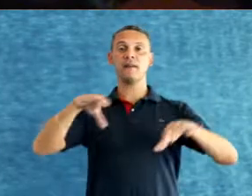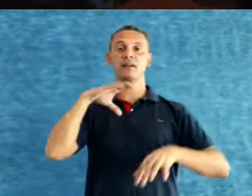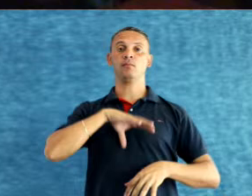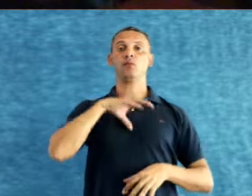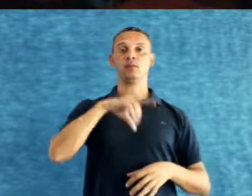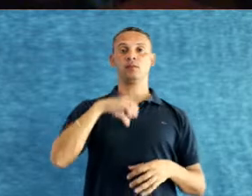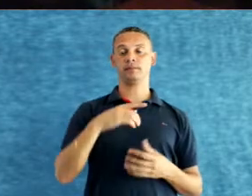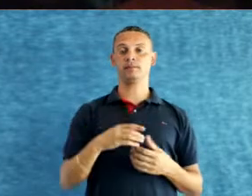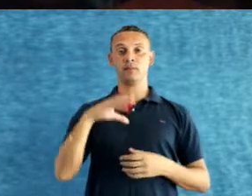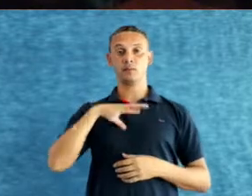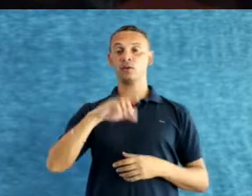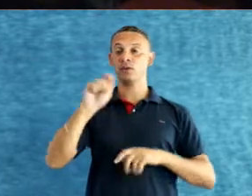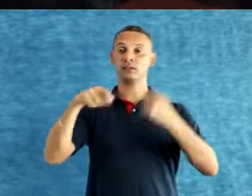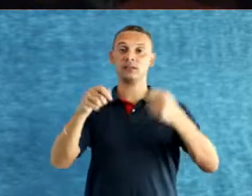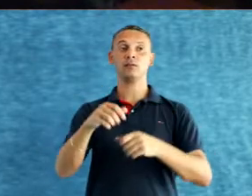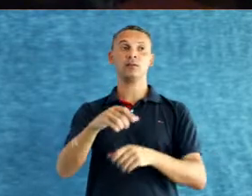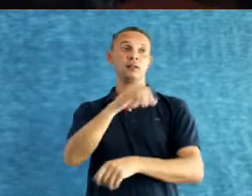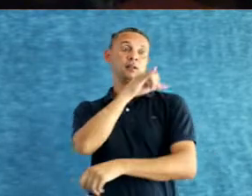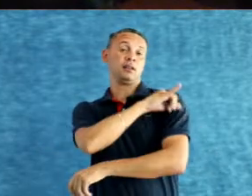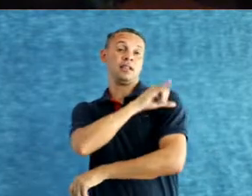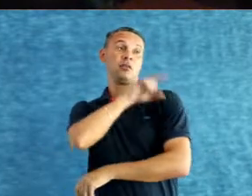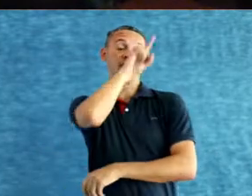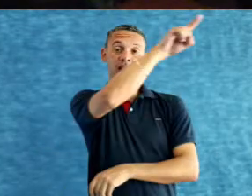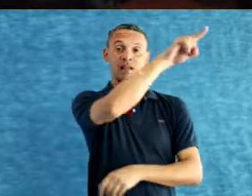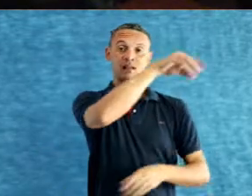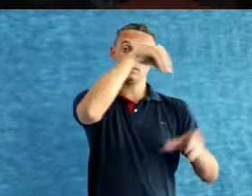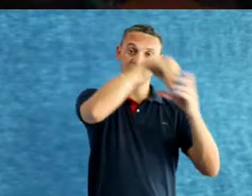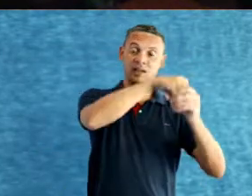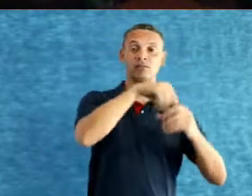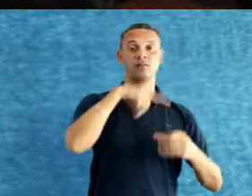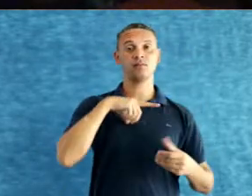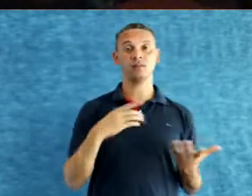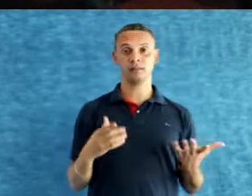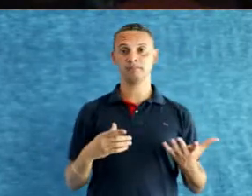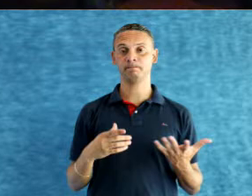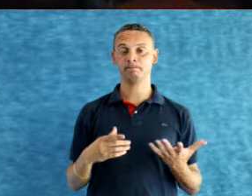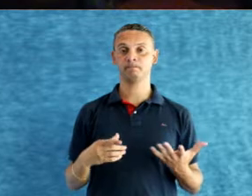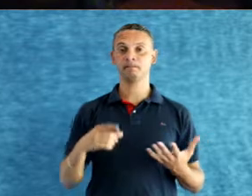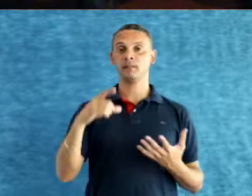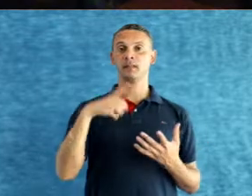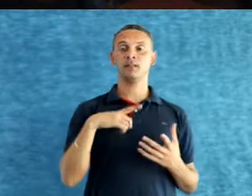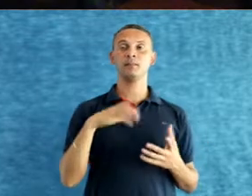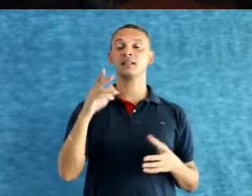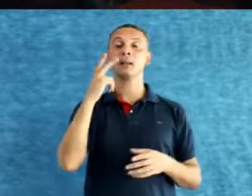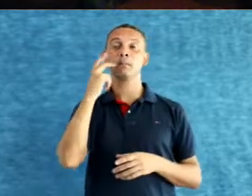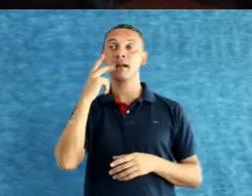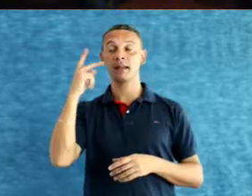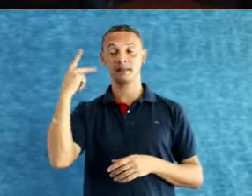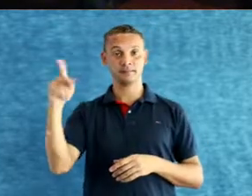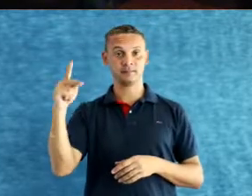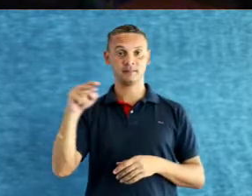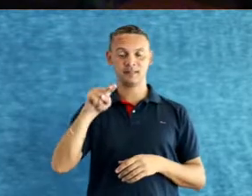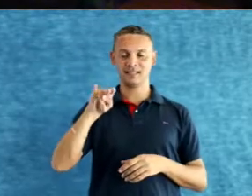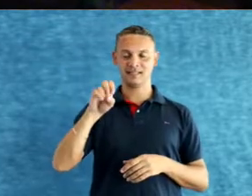nos jornais, a notícia. O que era? Os documentos de terra, papel, documentos,